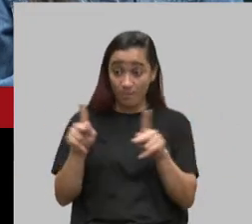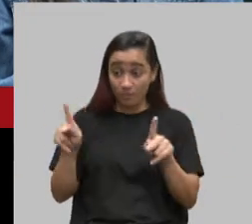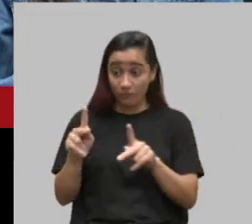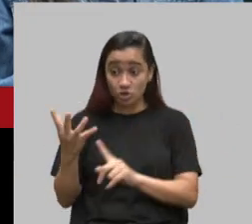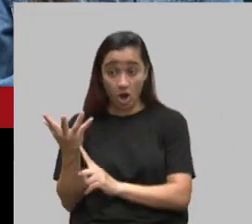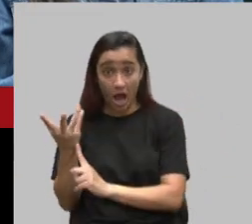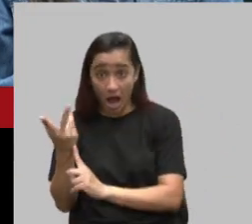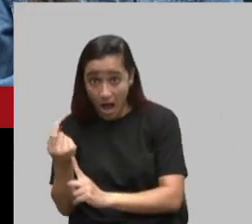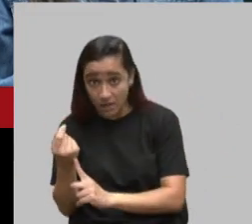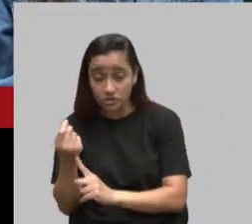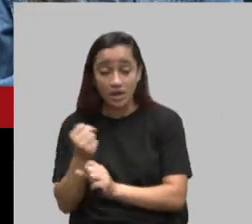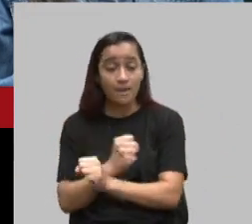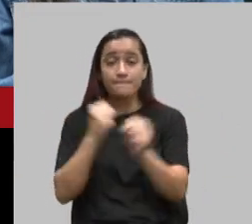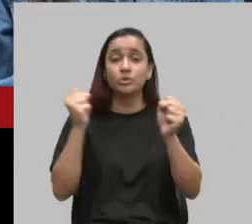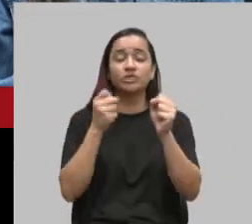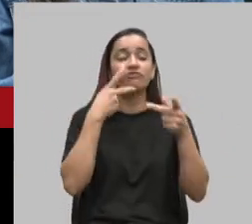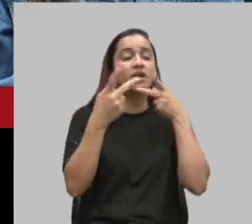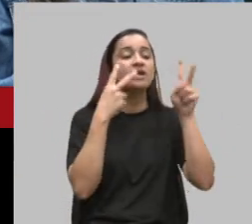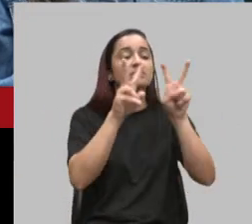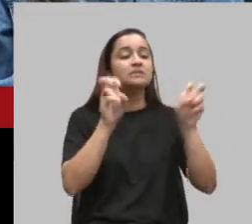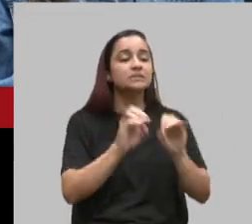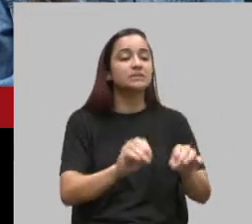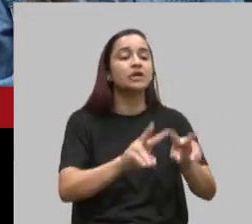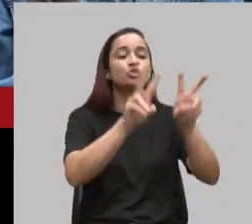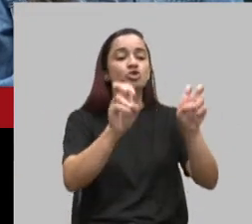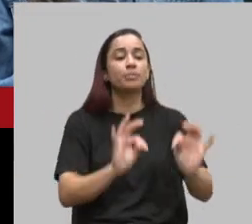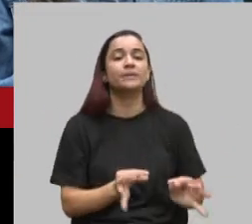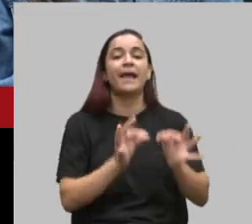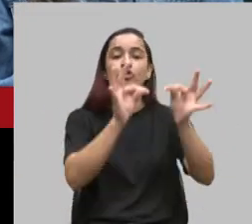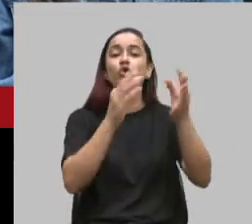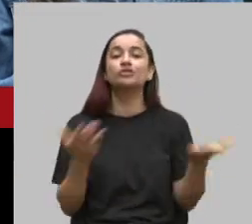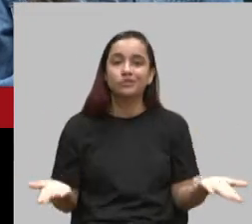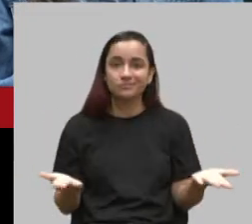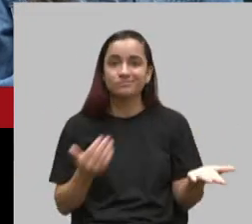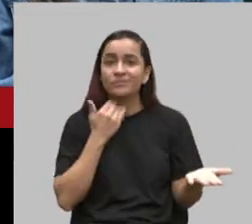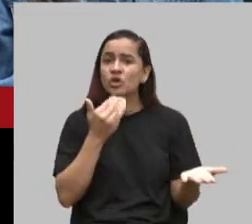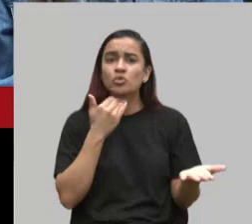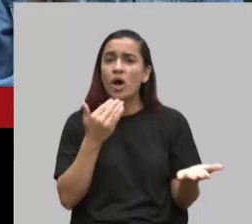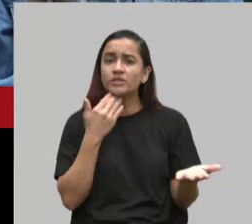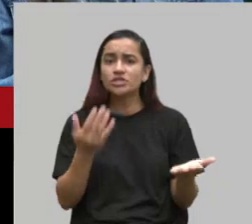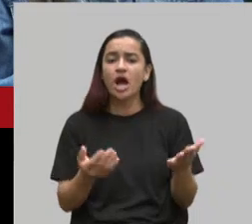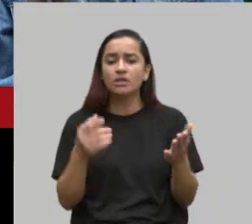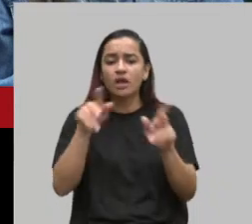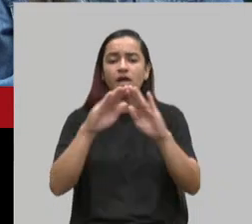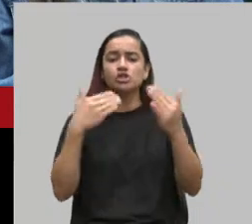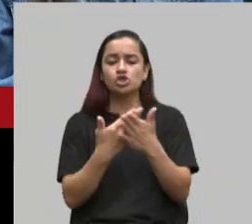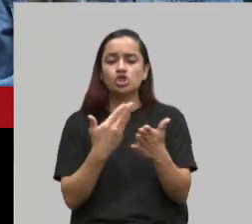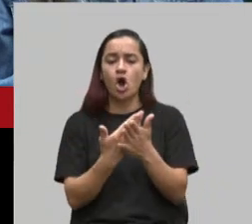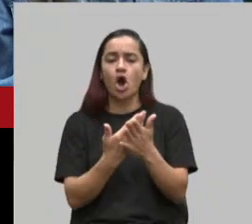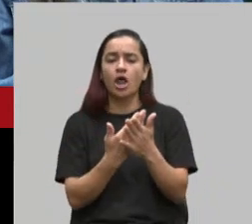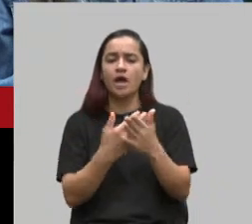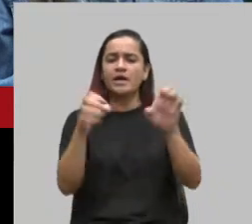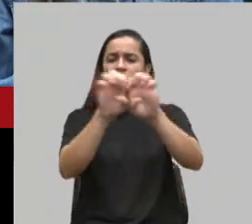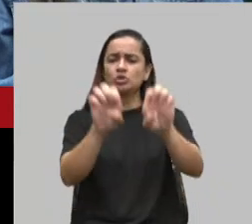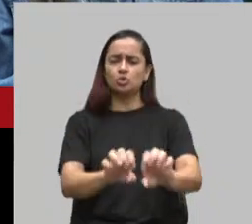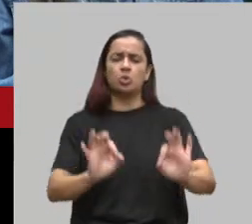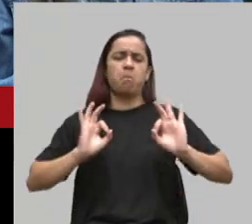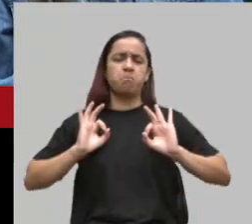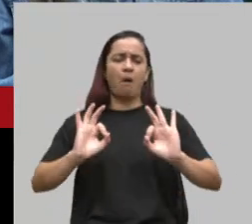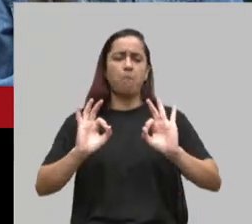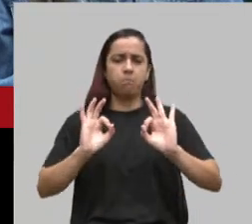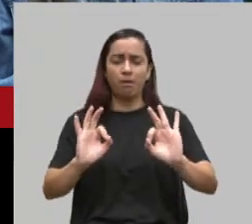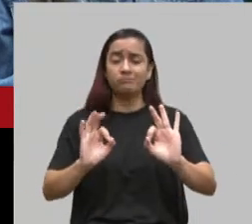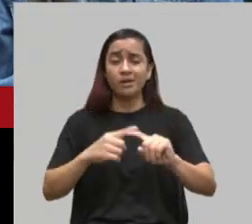para te falar de tecnologia O que adianta você tub na escola deixar ela com uma estrutura super e não tem